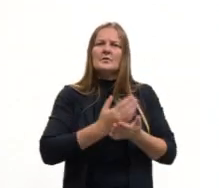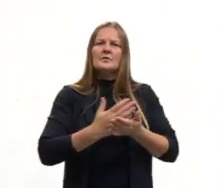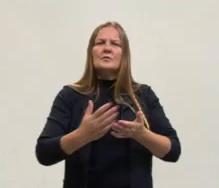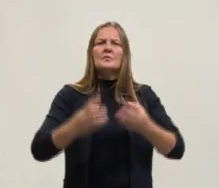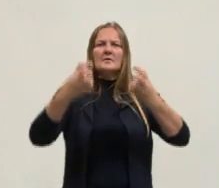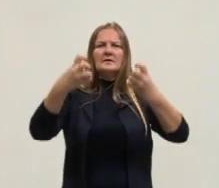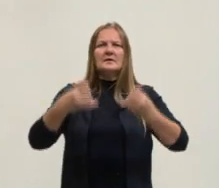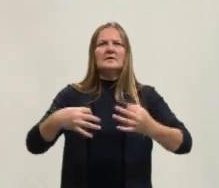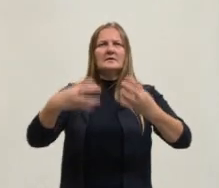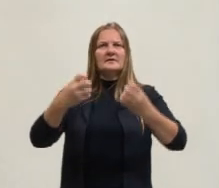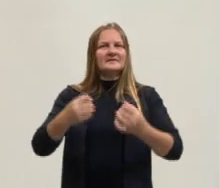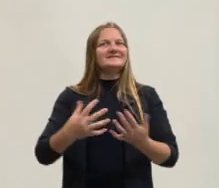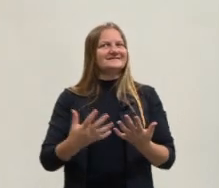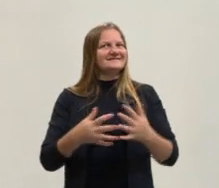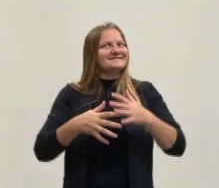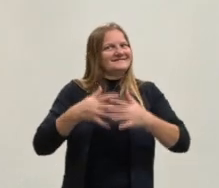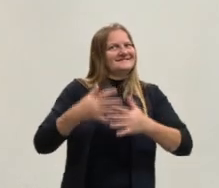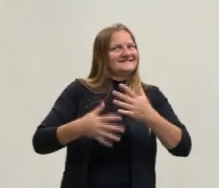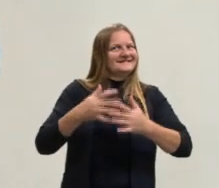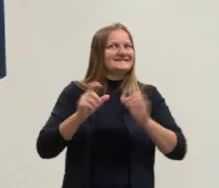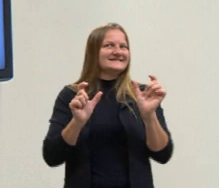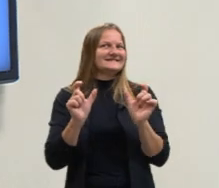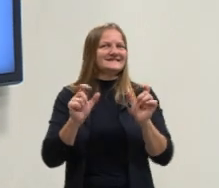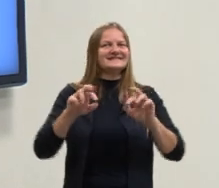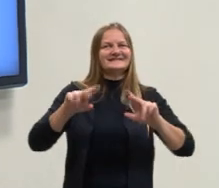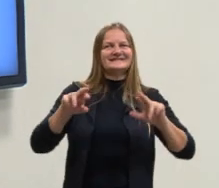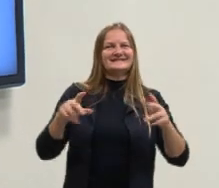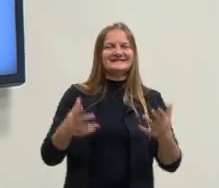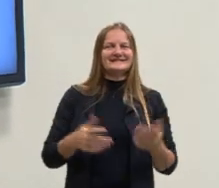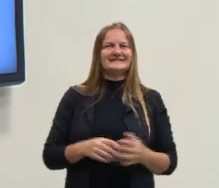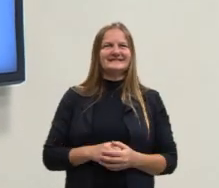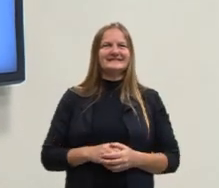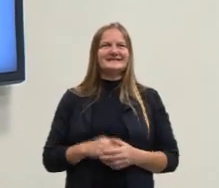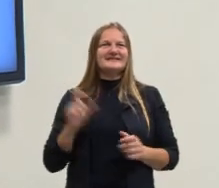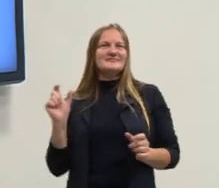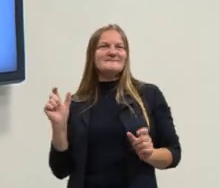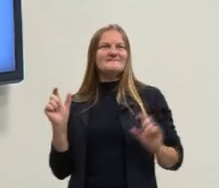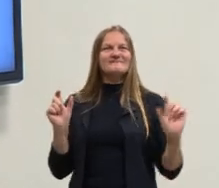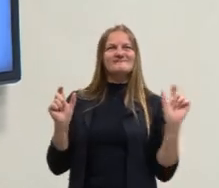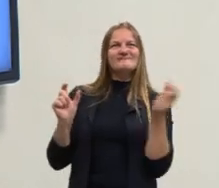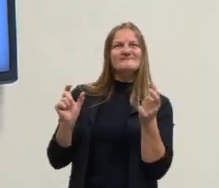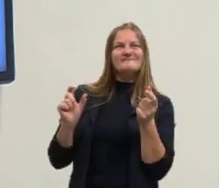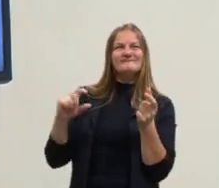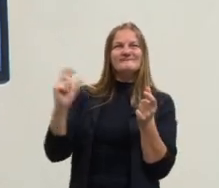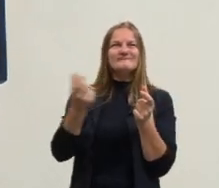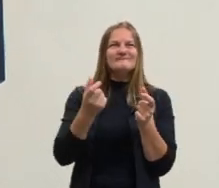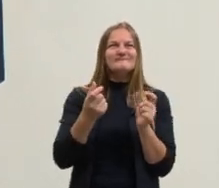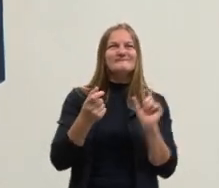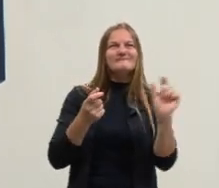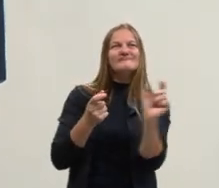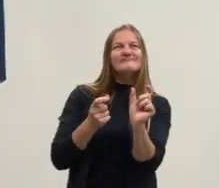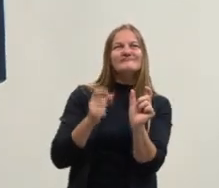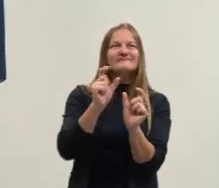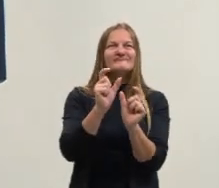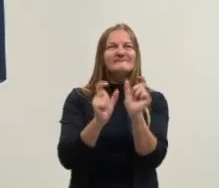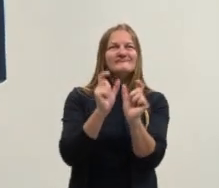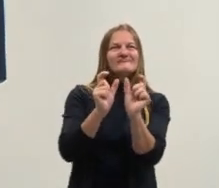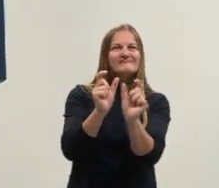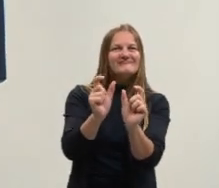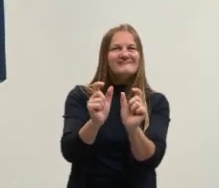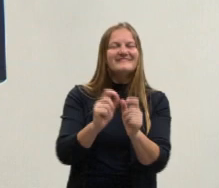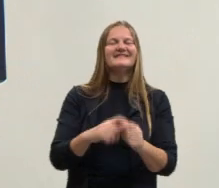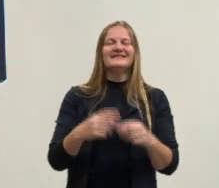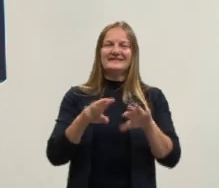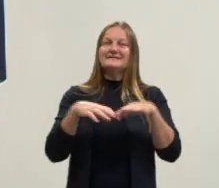falar de coisa difícil mais uma ver é mais uma coisa leva a outra coisa não é isso muito bem então